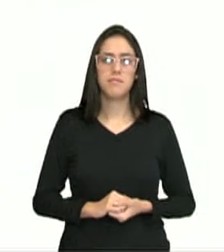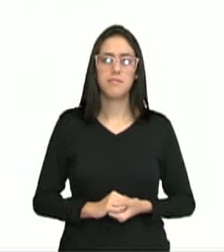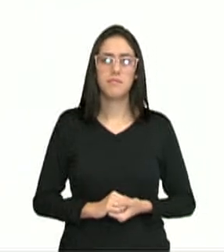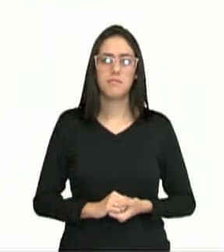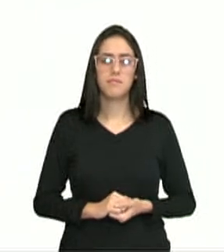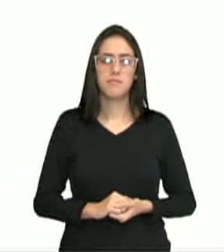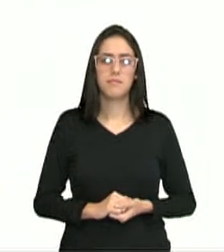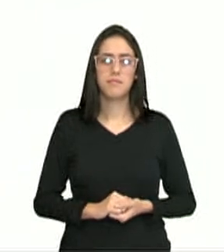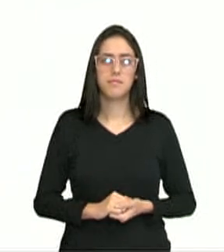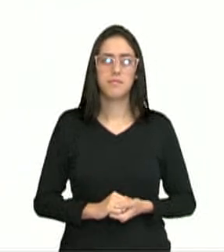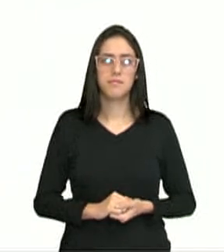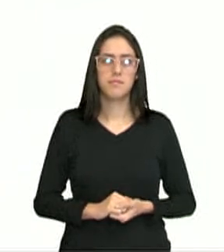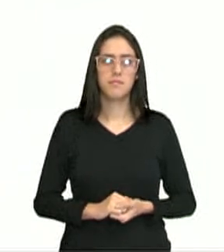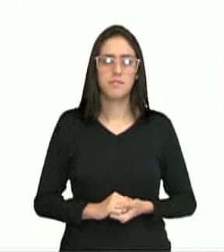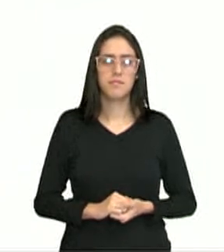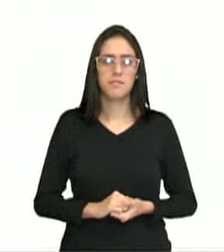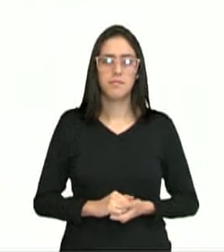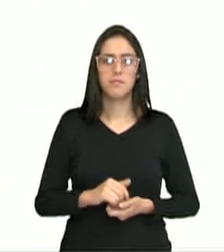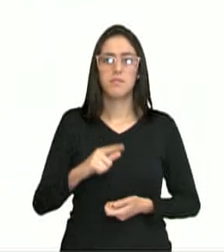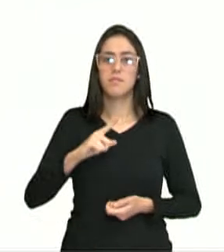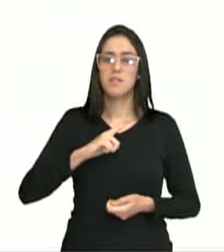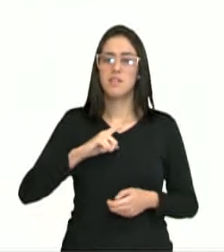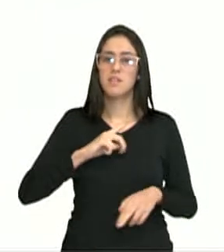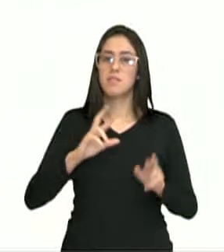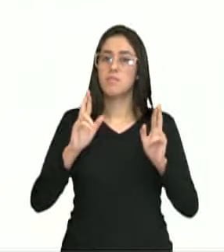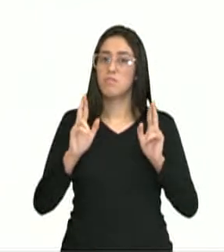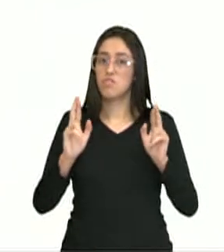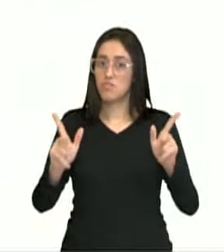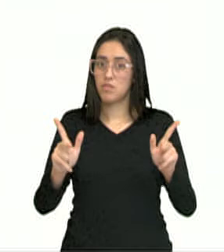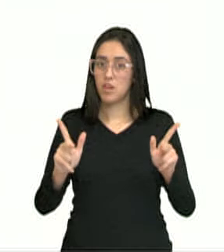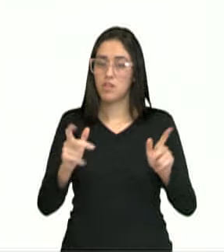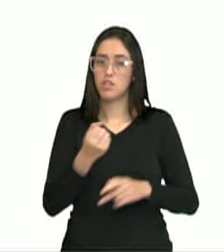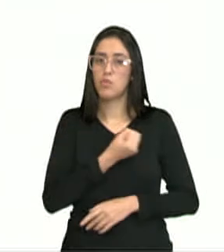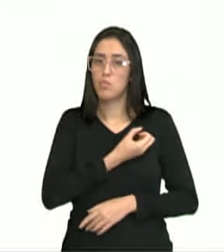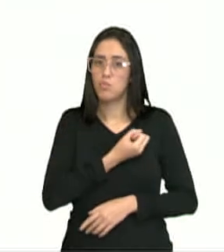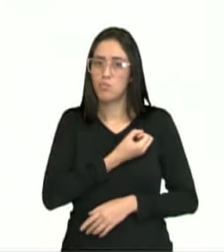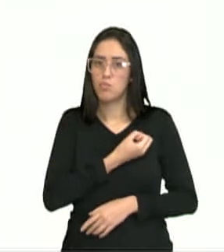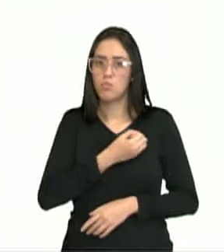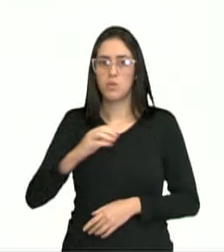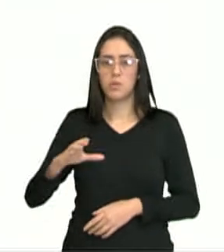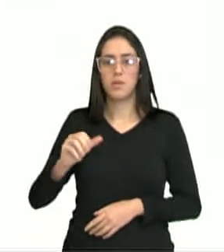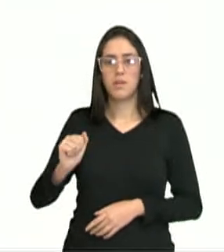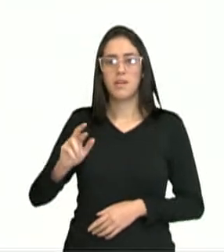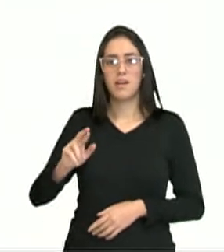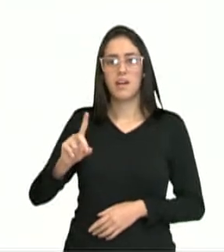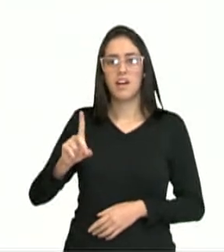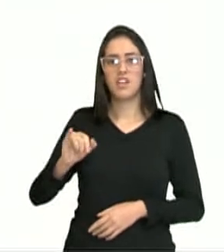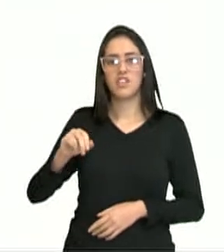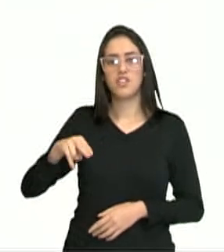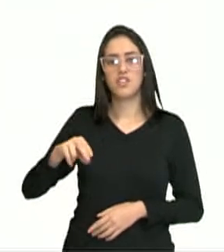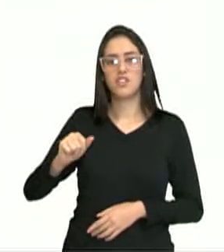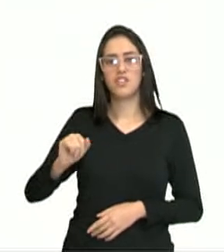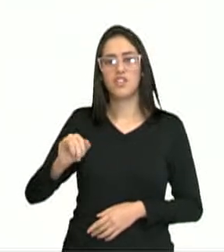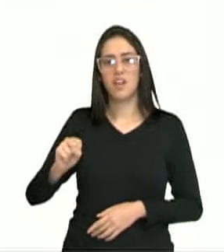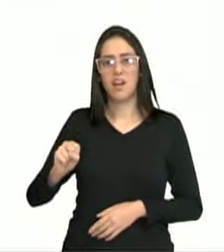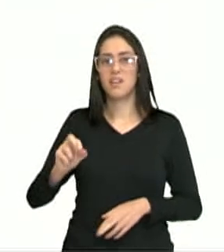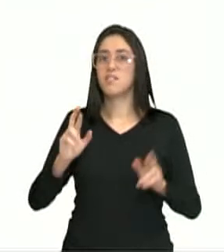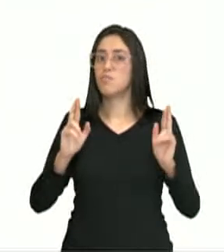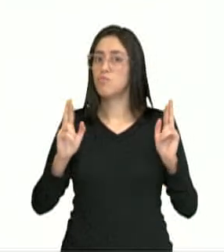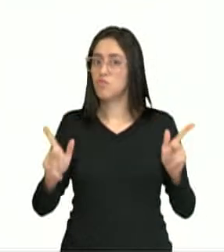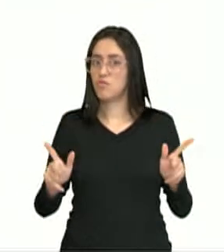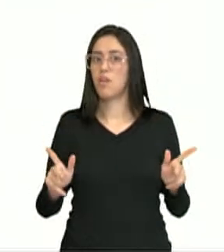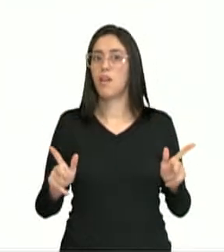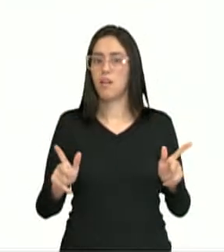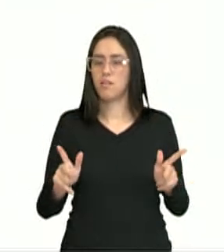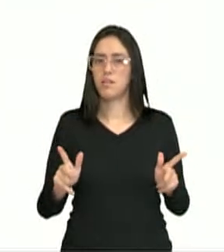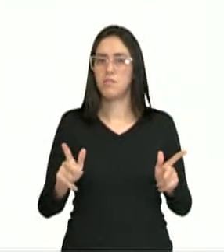Também a diferença de los números cardinales que representam quantidade, los números